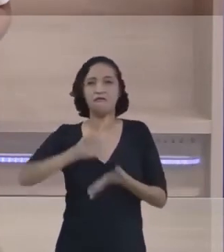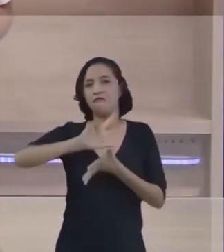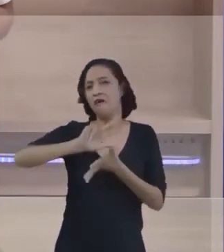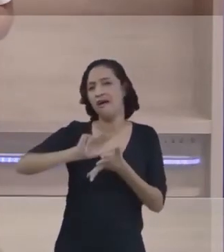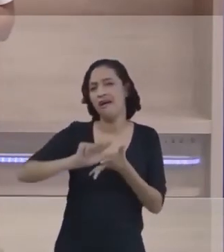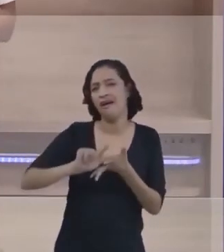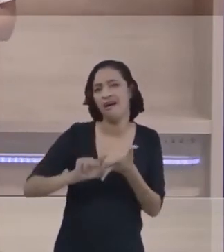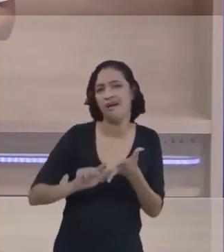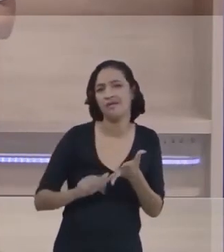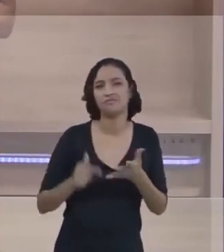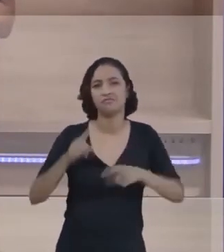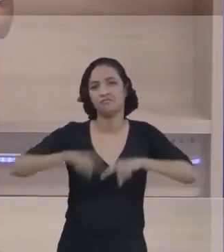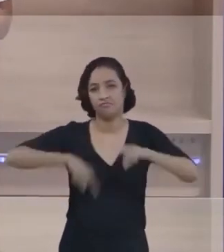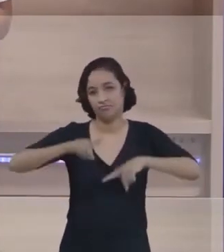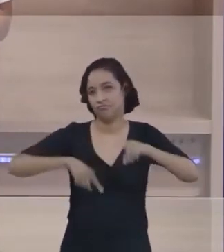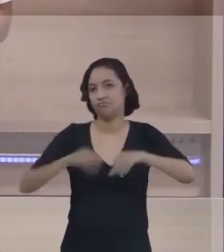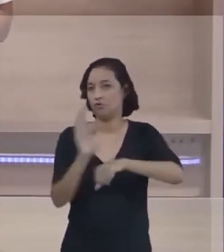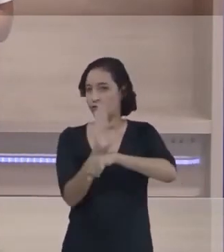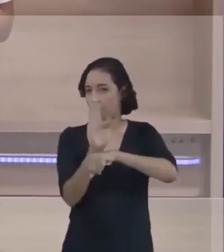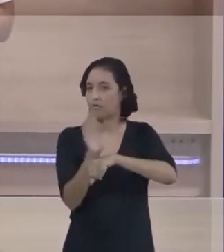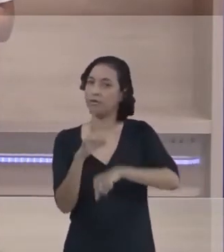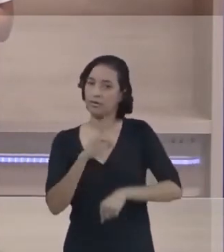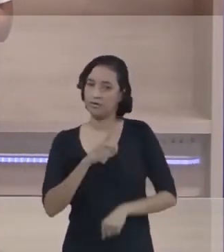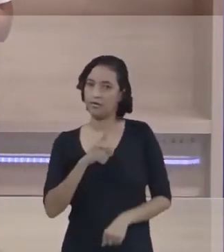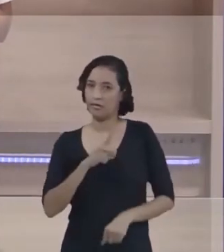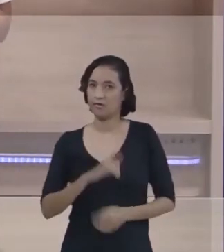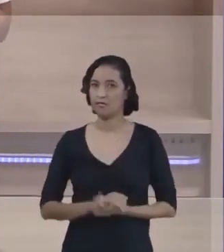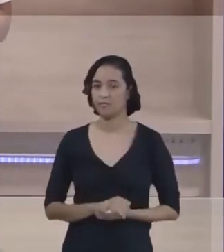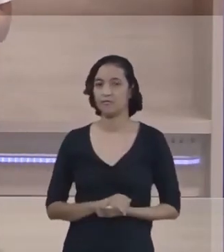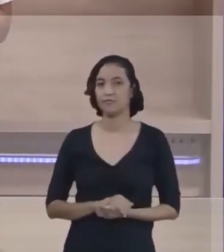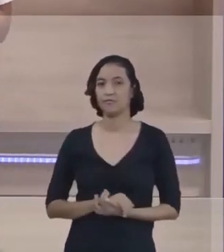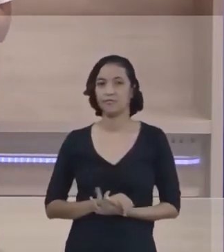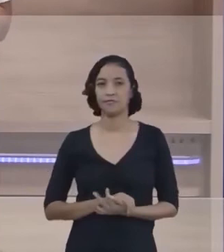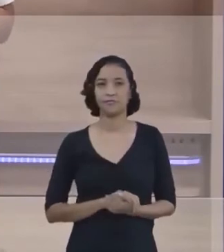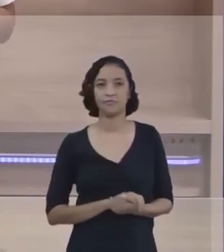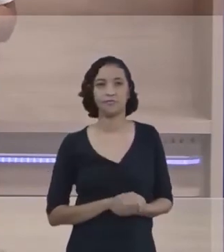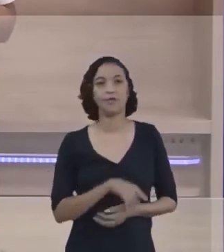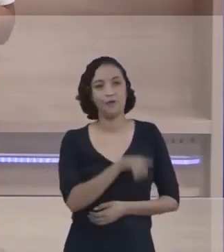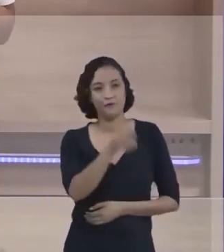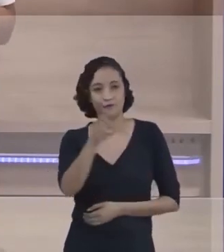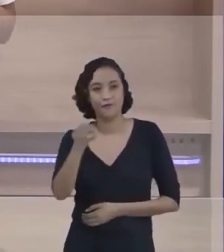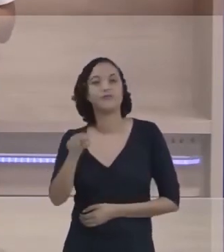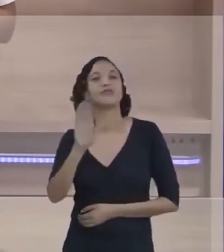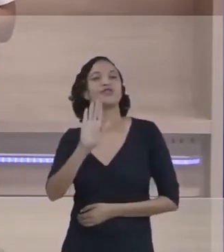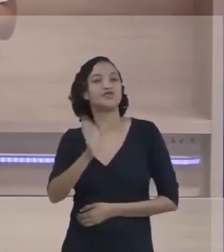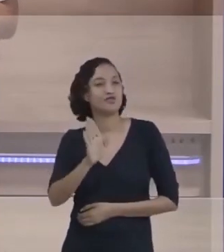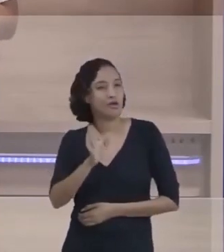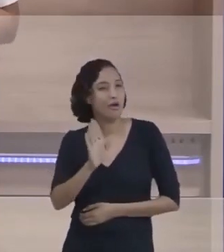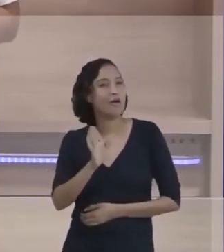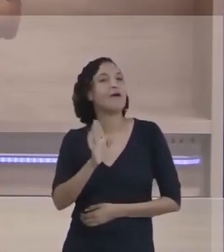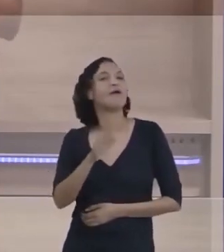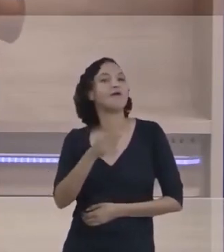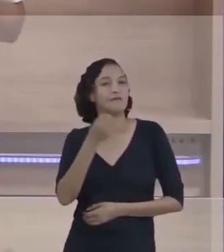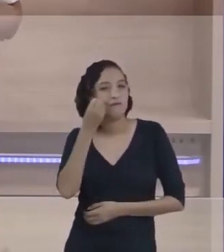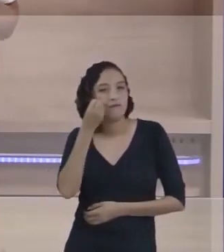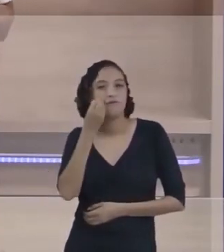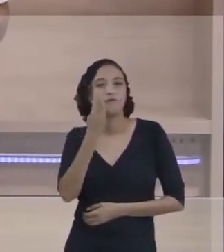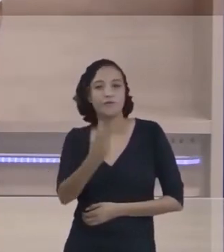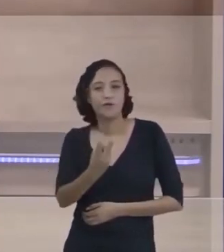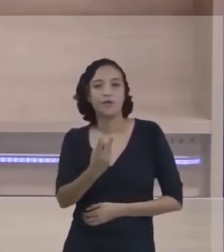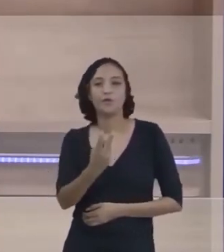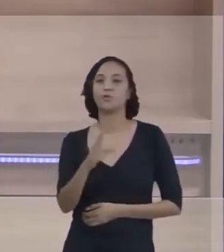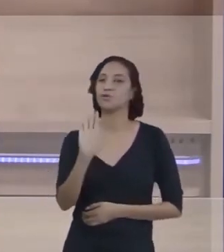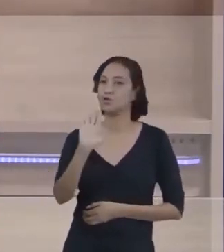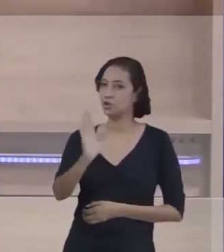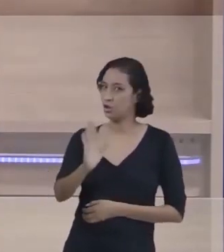as medidas e com instrumentos convencionais, que vocês, com certeza, crianças, já